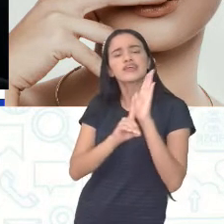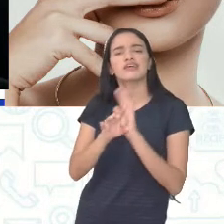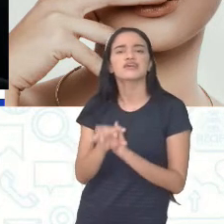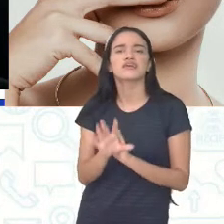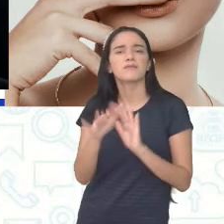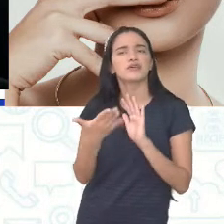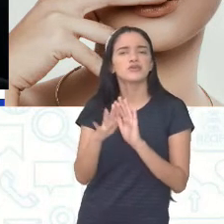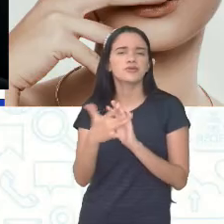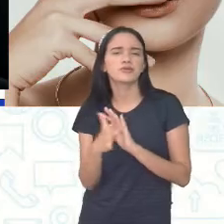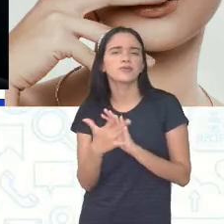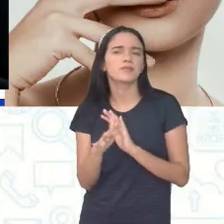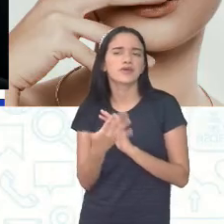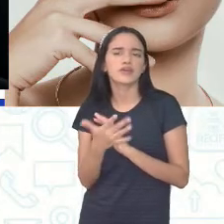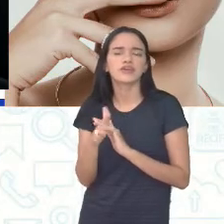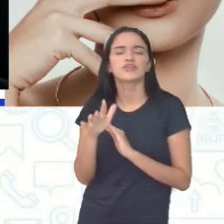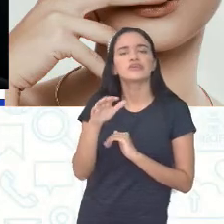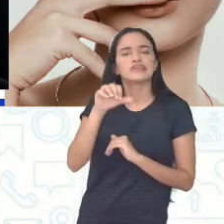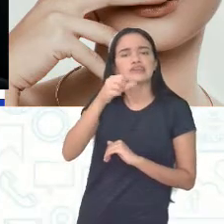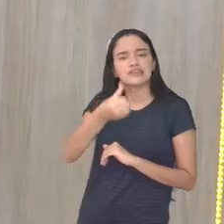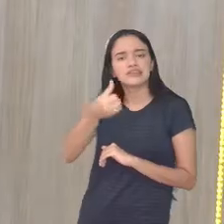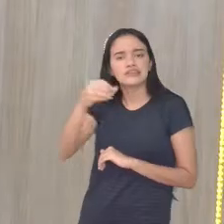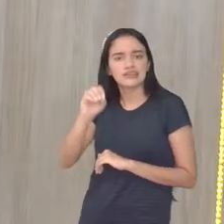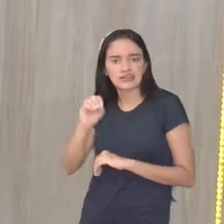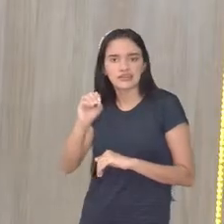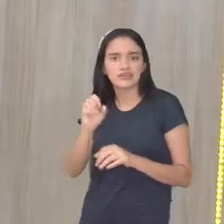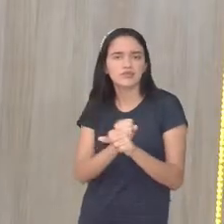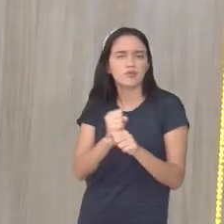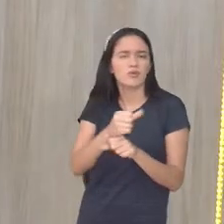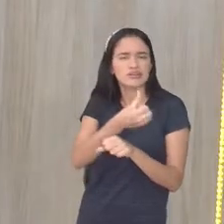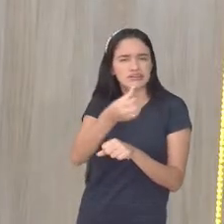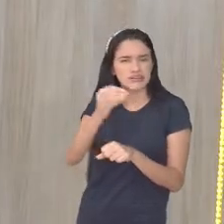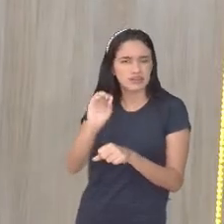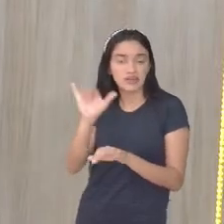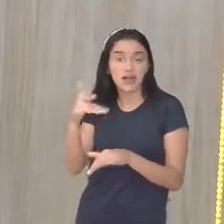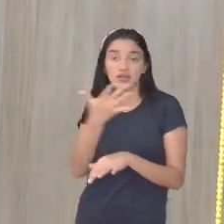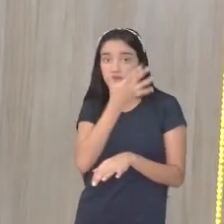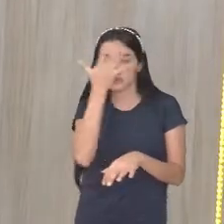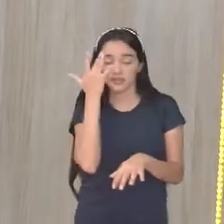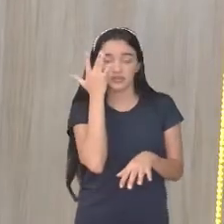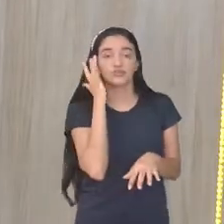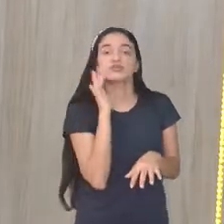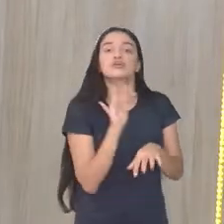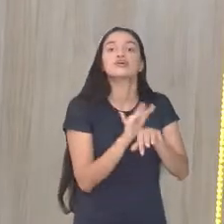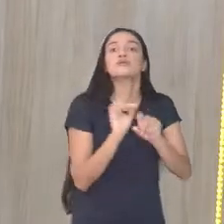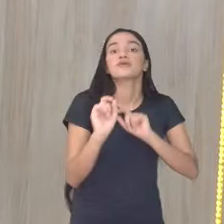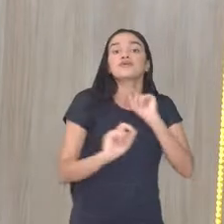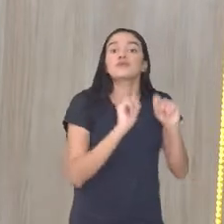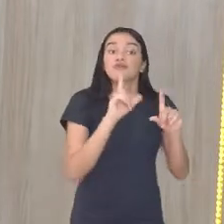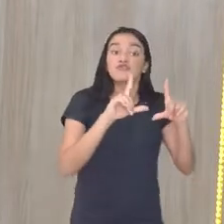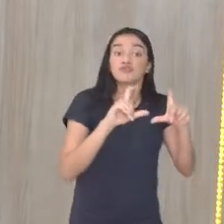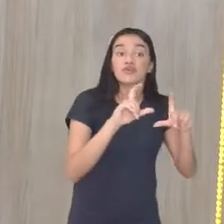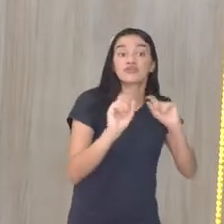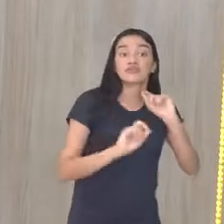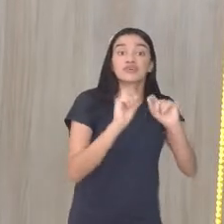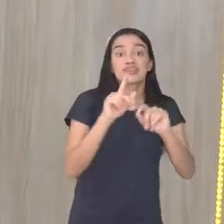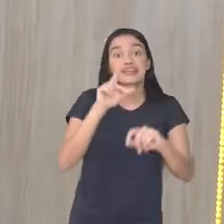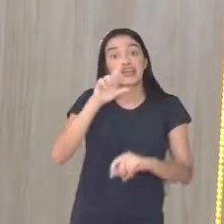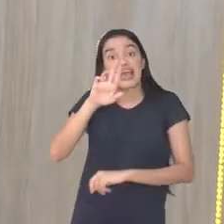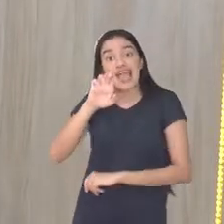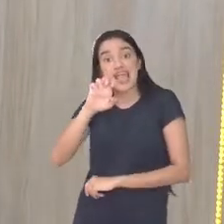porque ela foi muito criticada por fazer muito autorretrato. Isso. E ela dizia, eu me pinto porque eu sou o motivo ou o